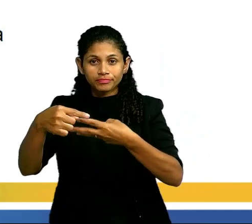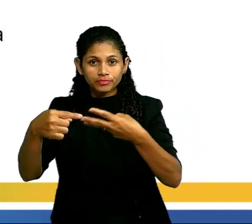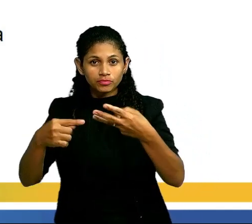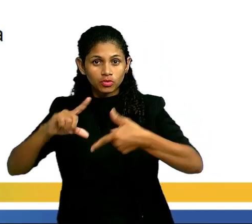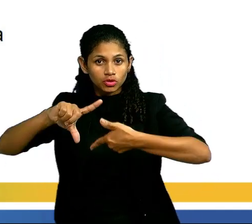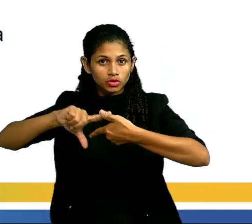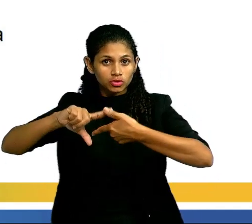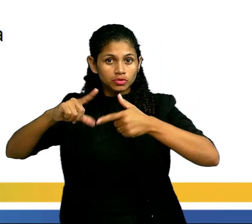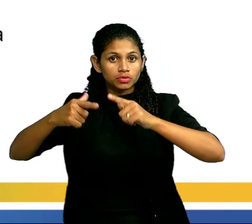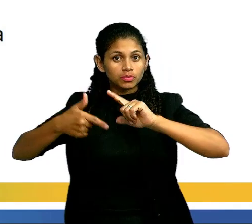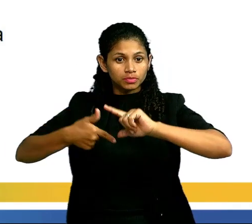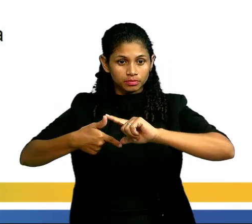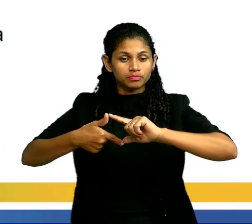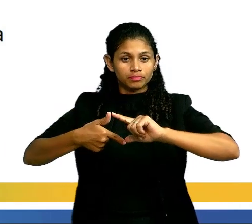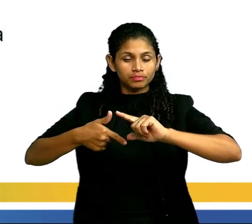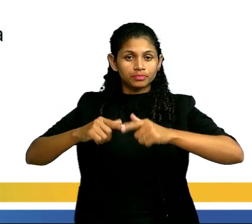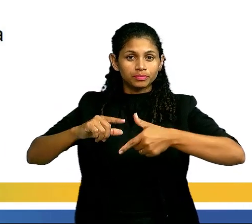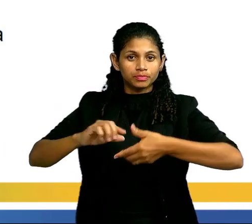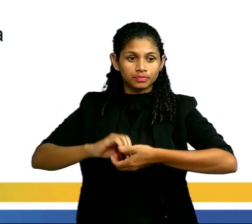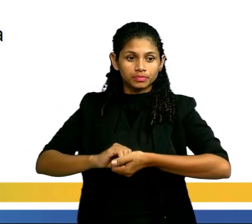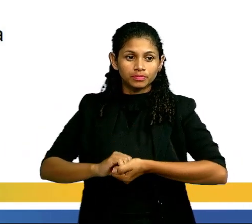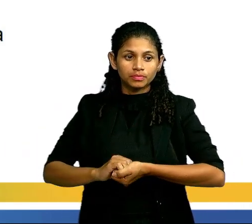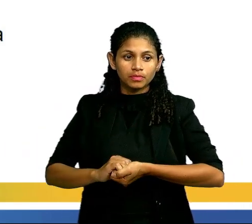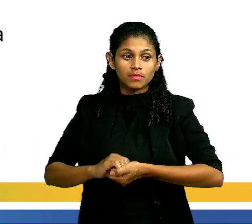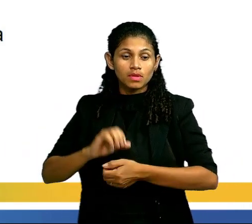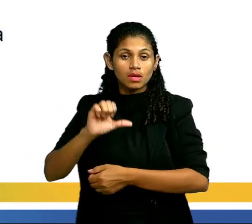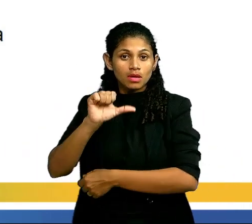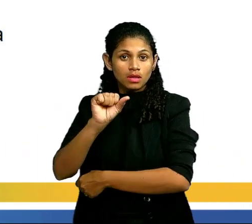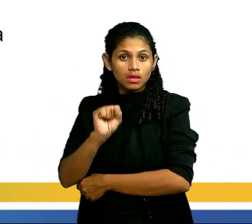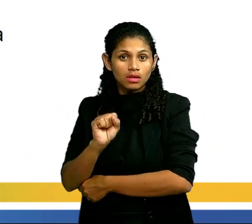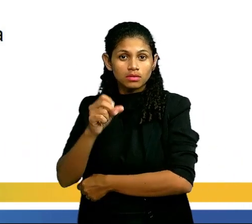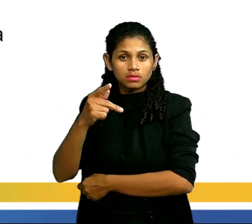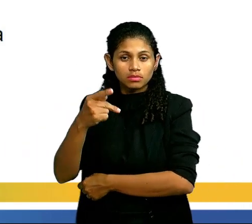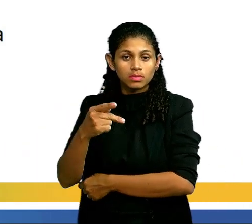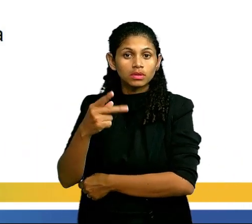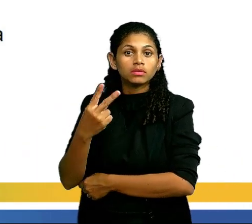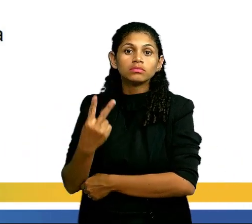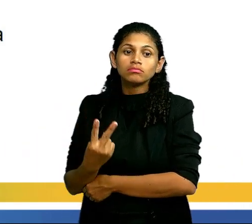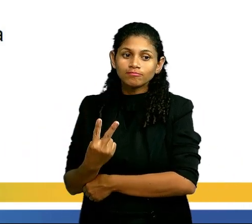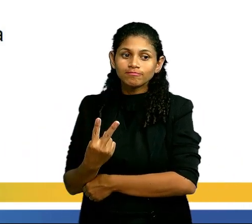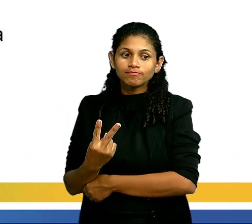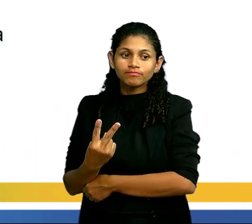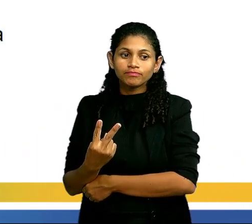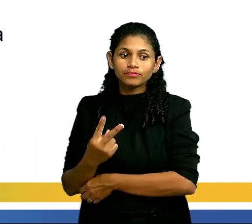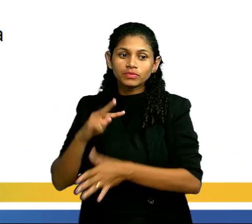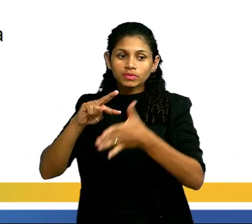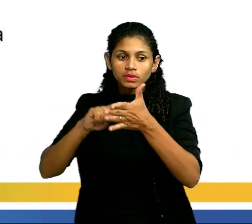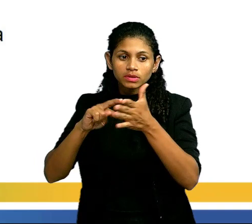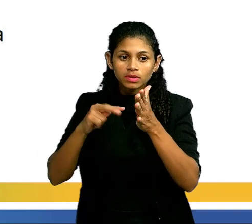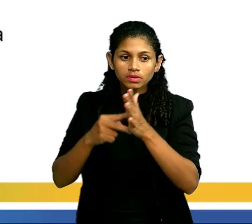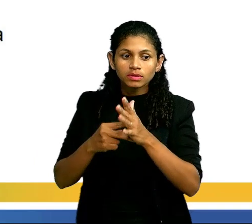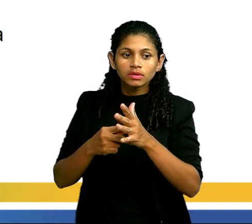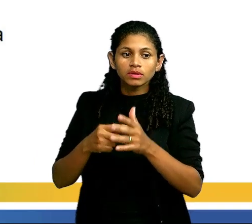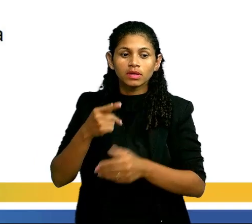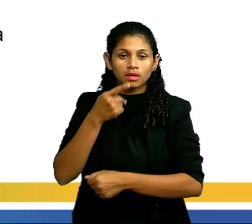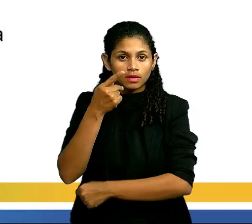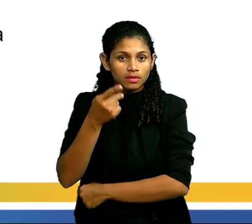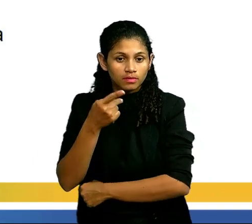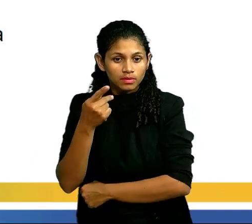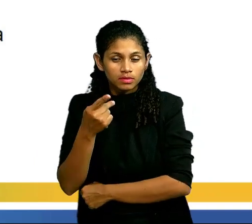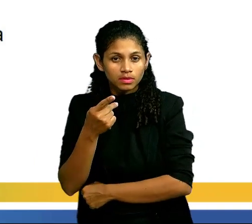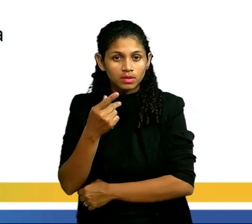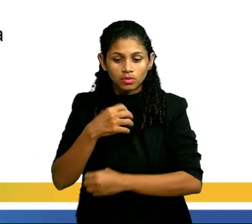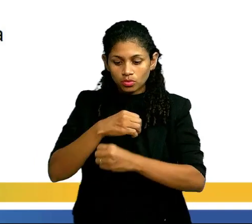geometria trigonal plana é a hibridização do tipo sp2. Então, significa dizer que os átomos do